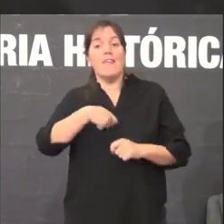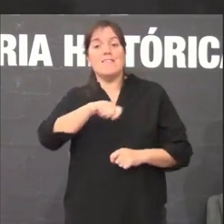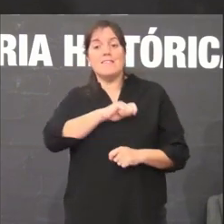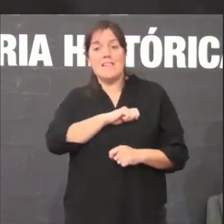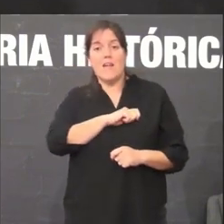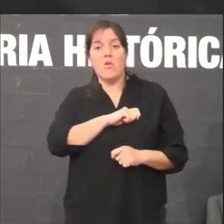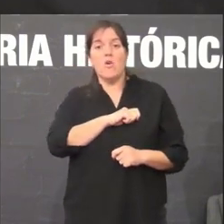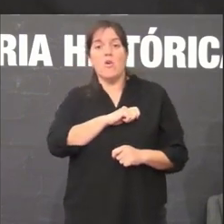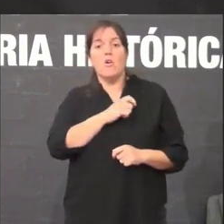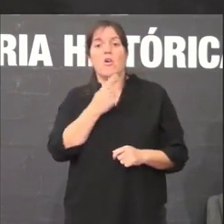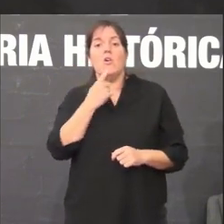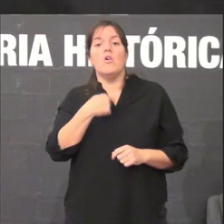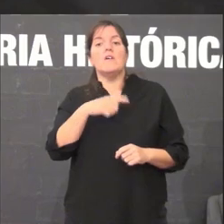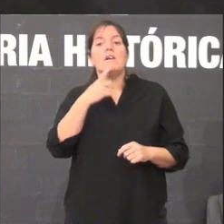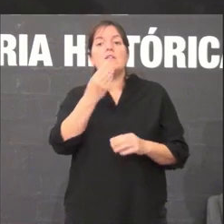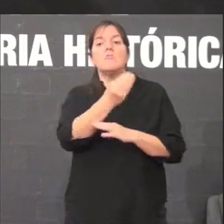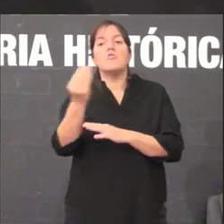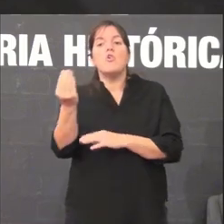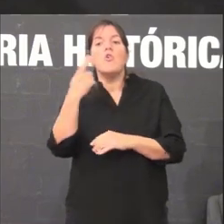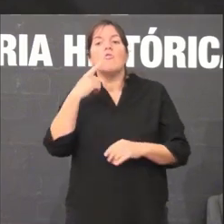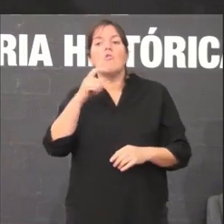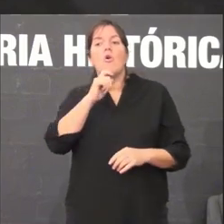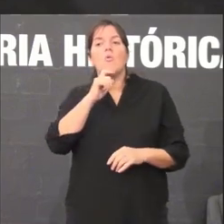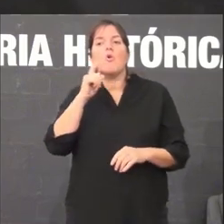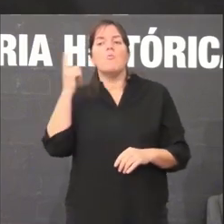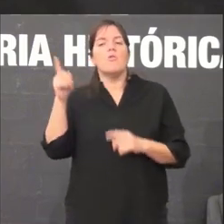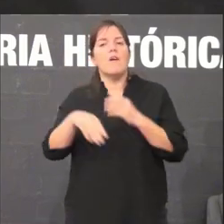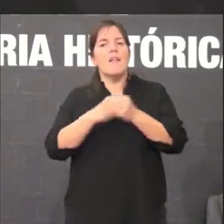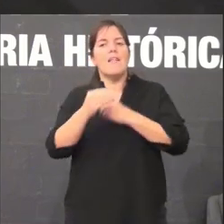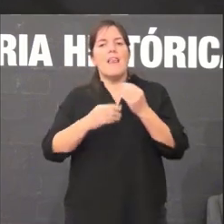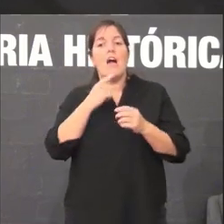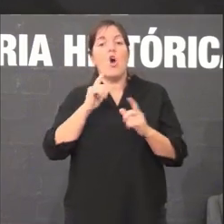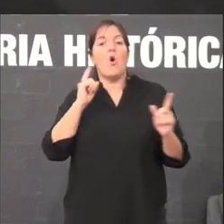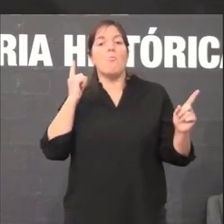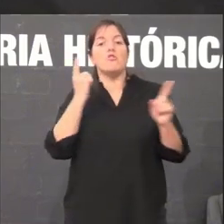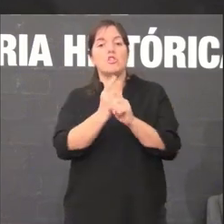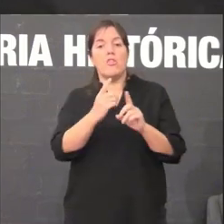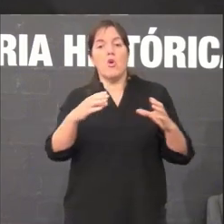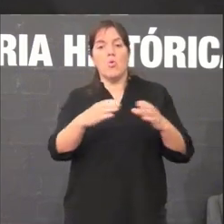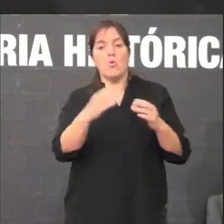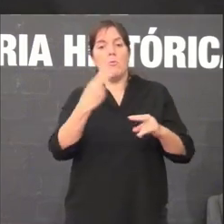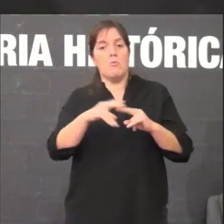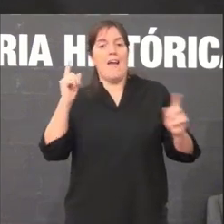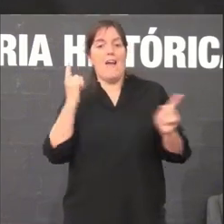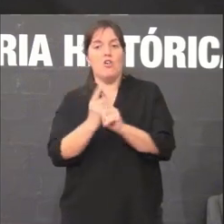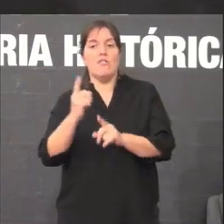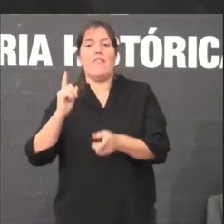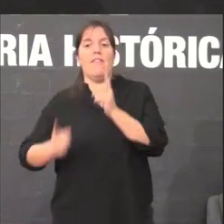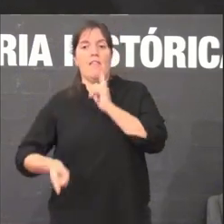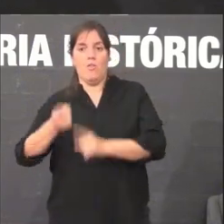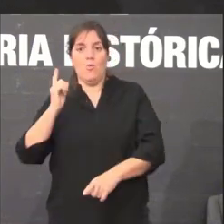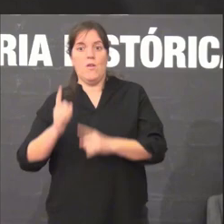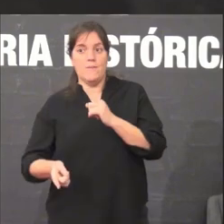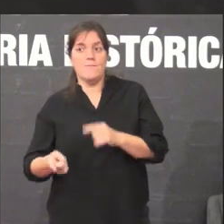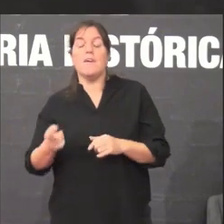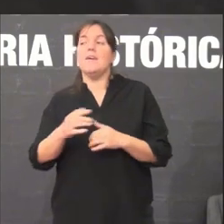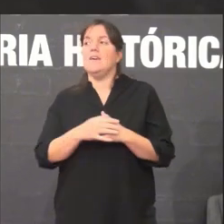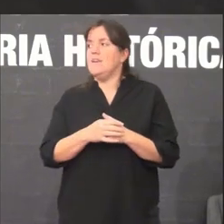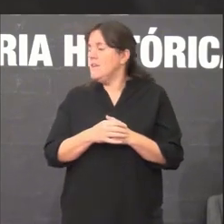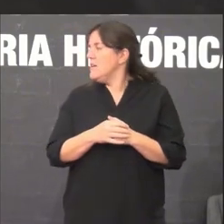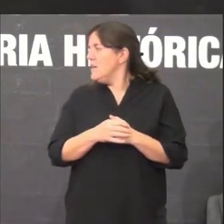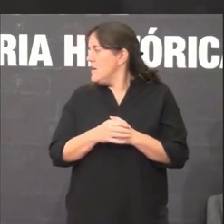deste ano com uma exposição sobre o movimento de oposição à ditadura e que irá decorrer